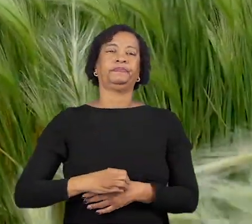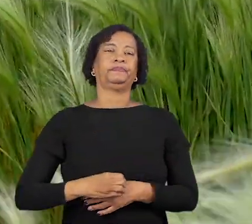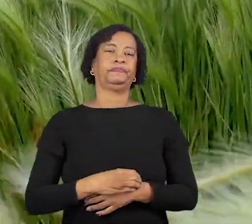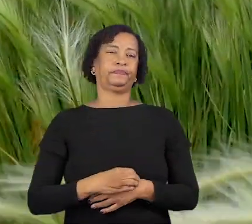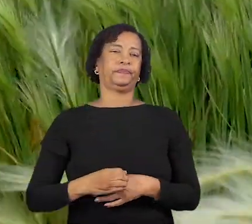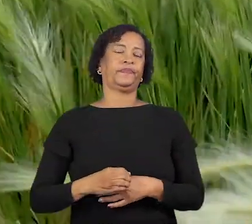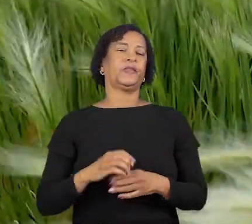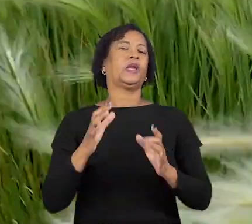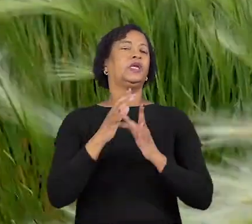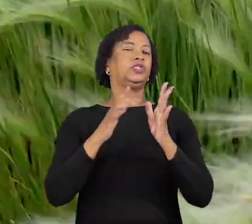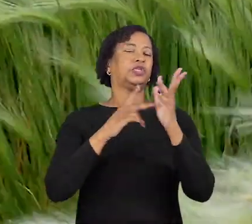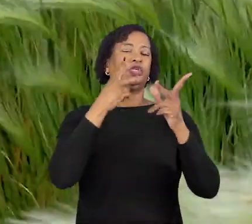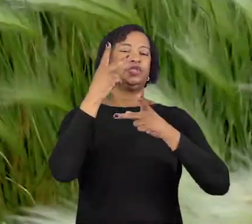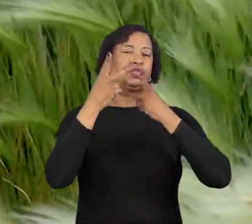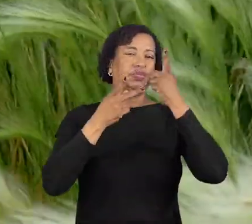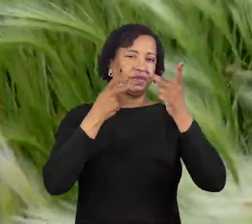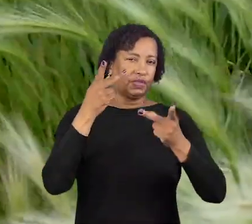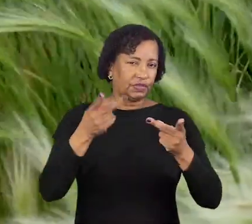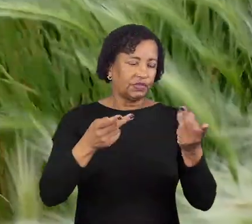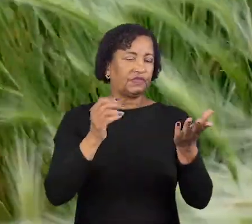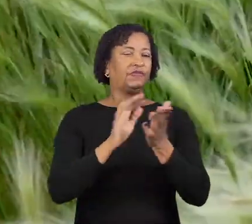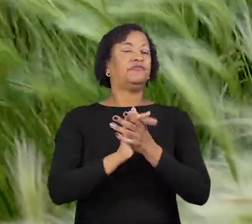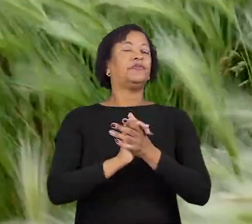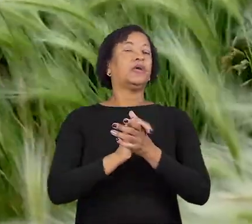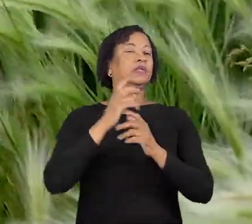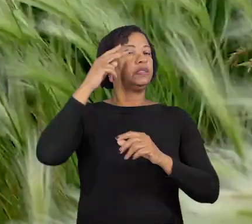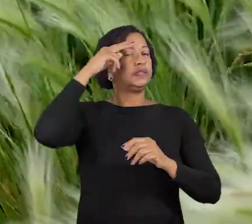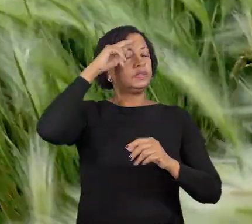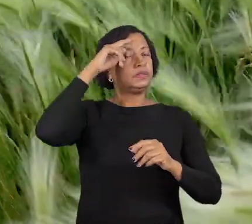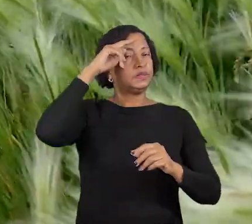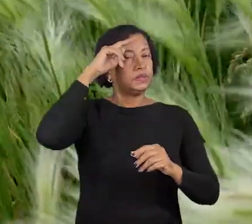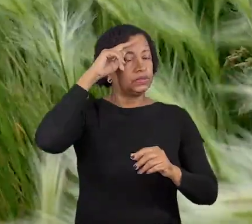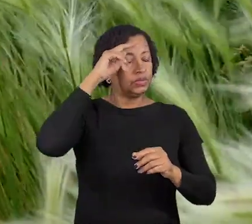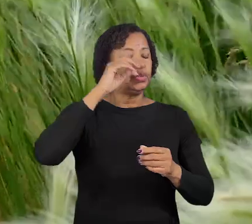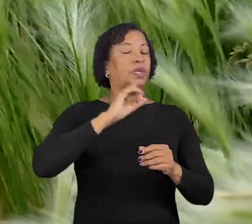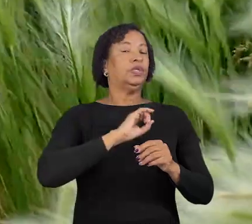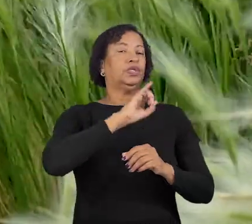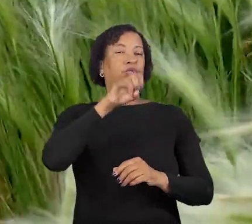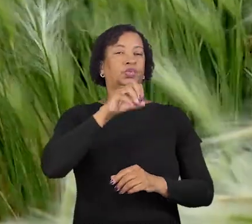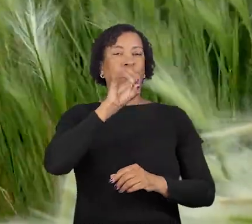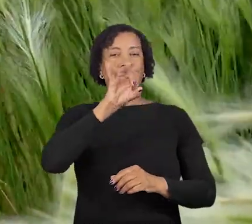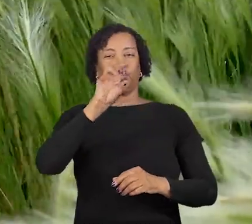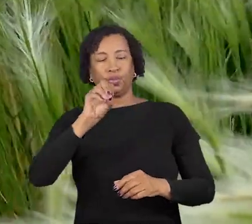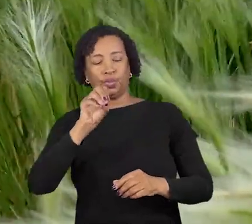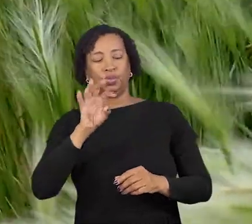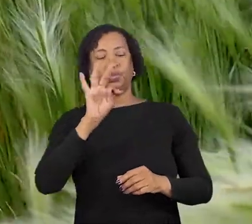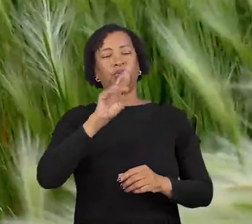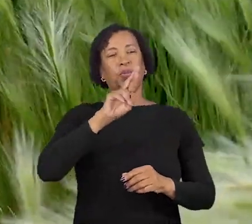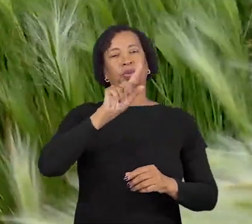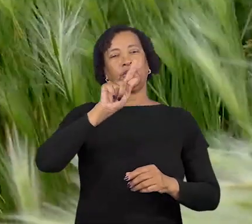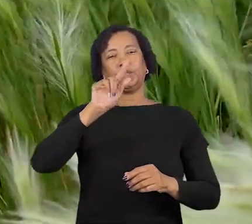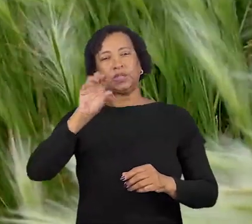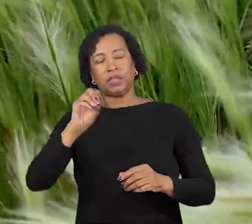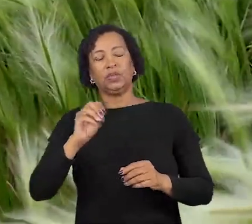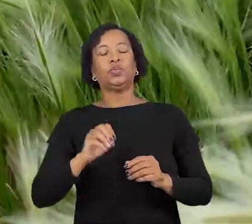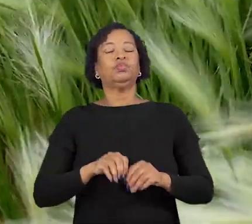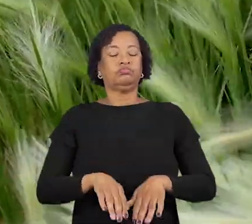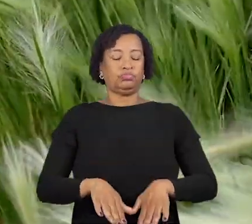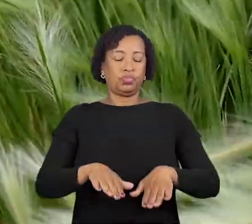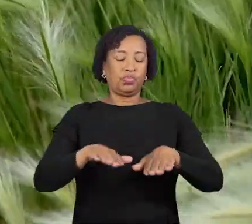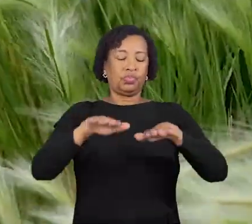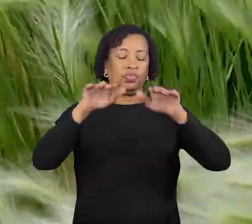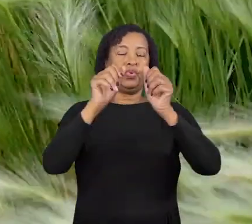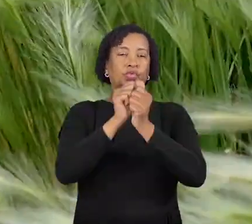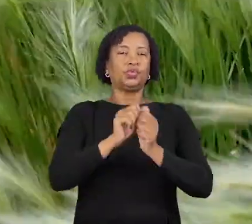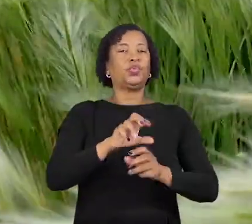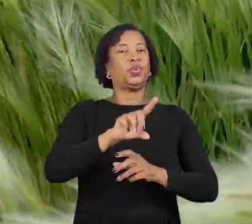É sobre isso que Jesus fala na parábola do joio e do trigo. Nessa parábola, Jesus conta que o trigo e o joio cresceram juntos e que, no dia